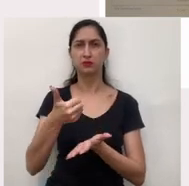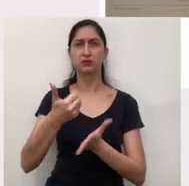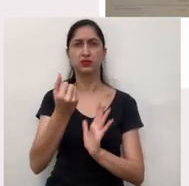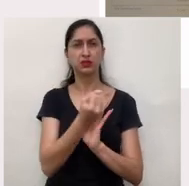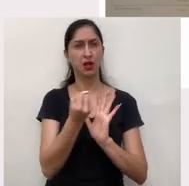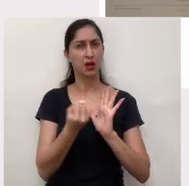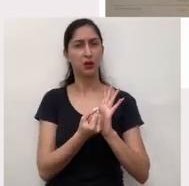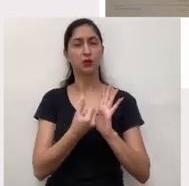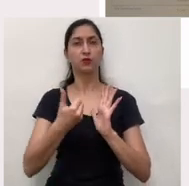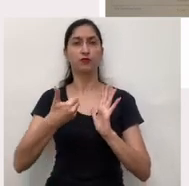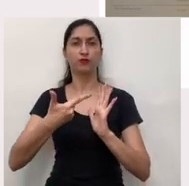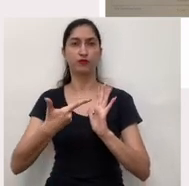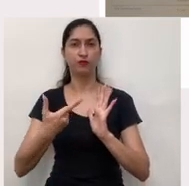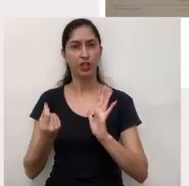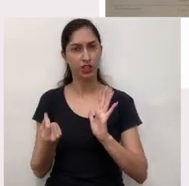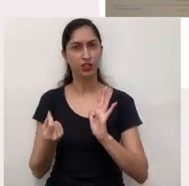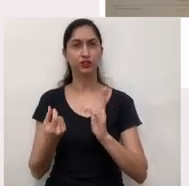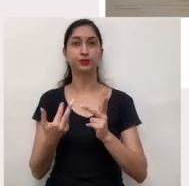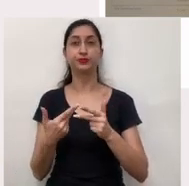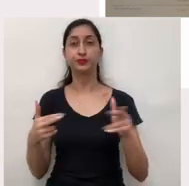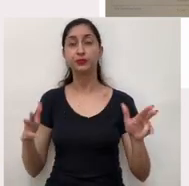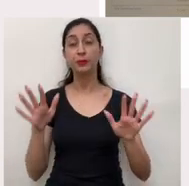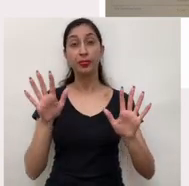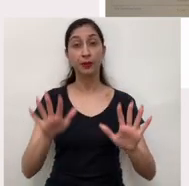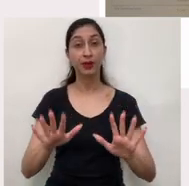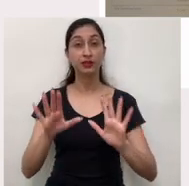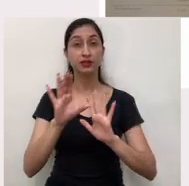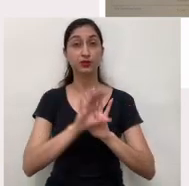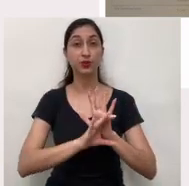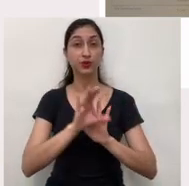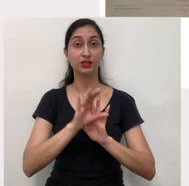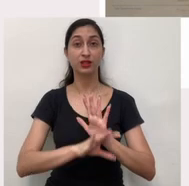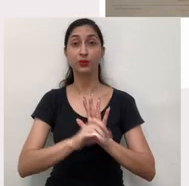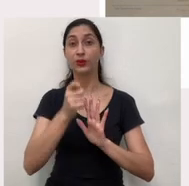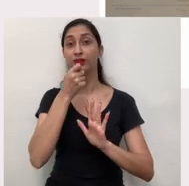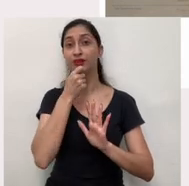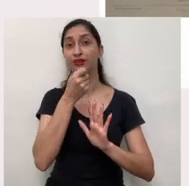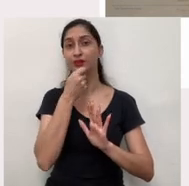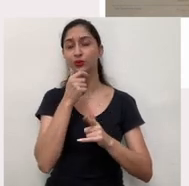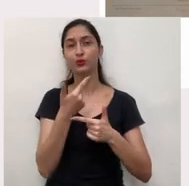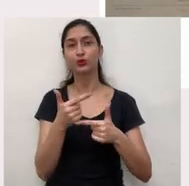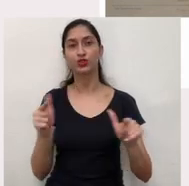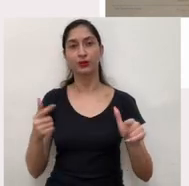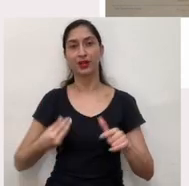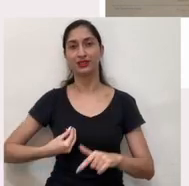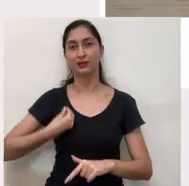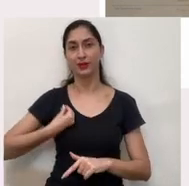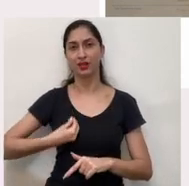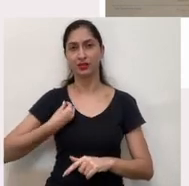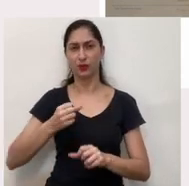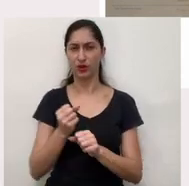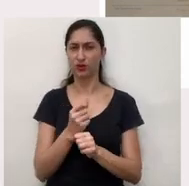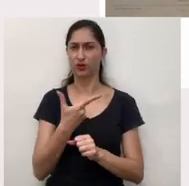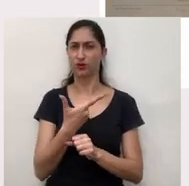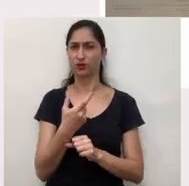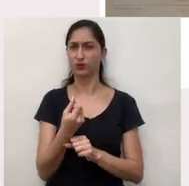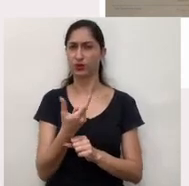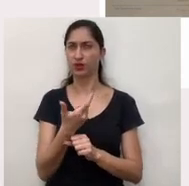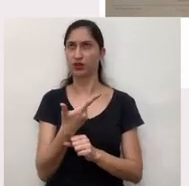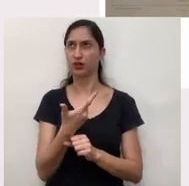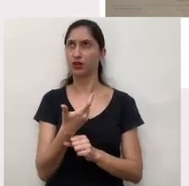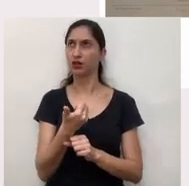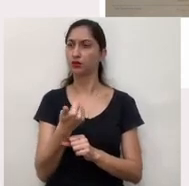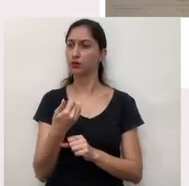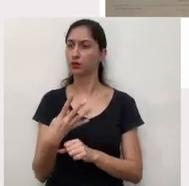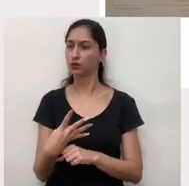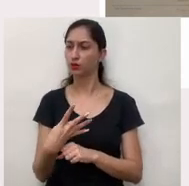XX. Mas esse conceito ele ainda não participava, assim, naquele momento de 2014, foi em